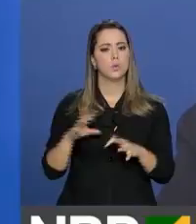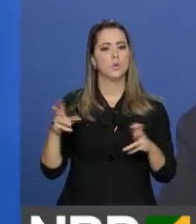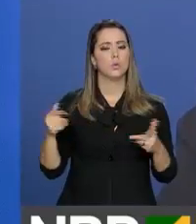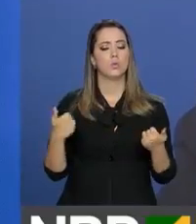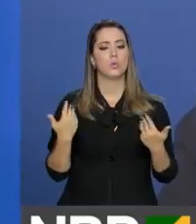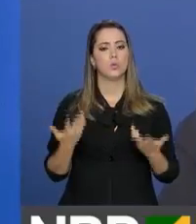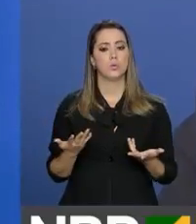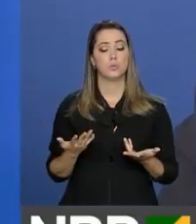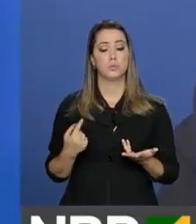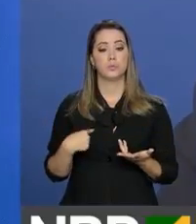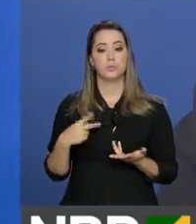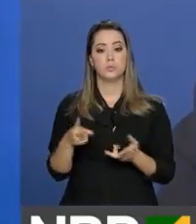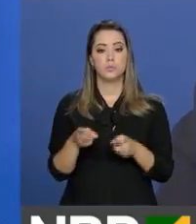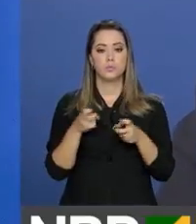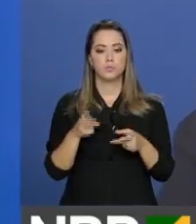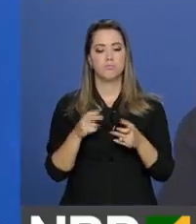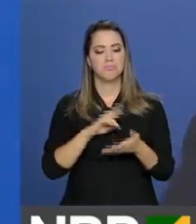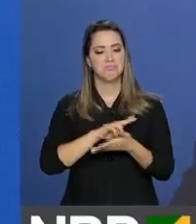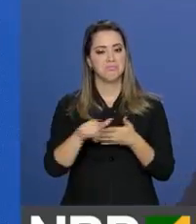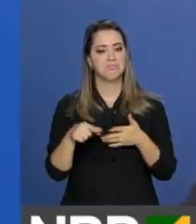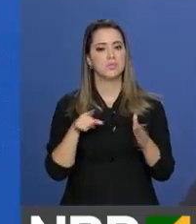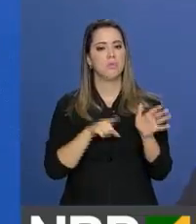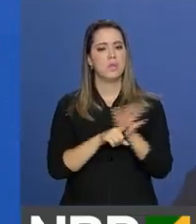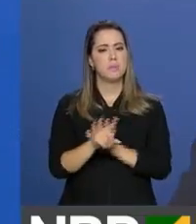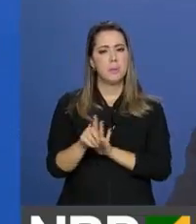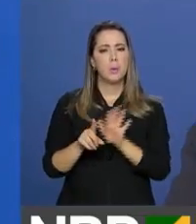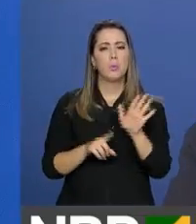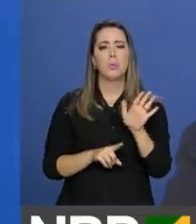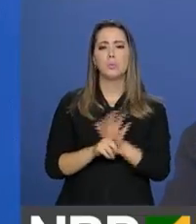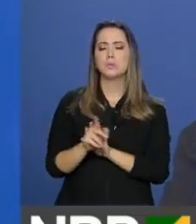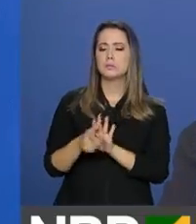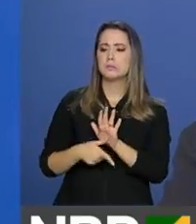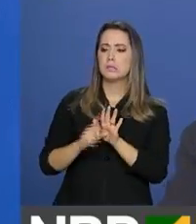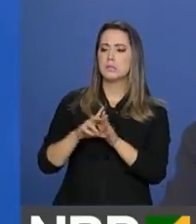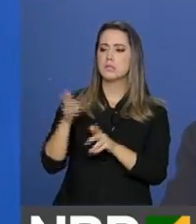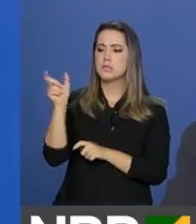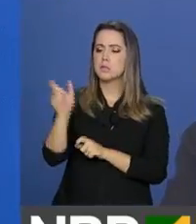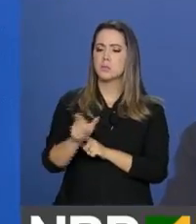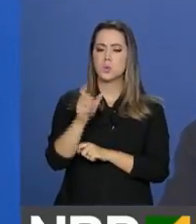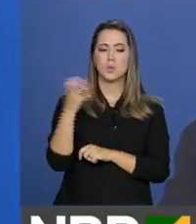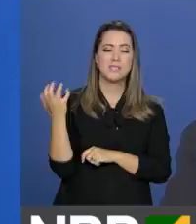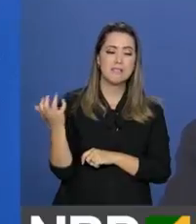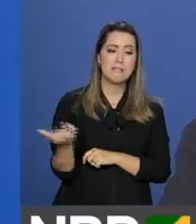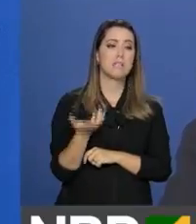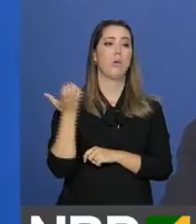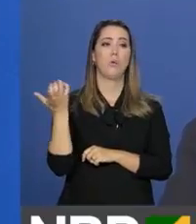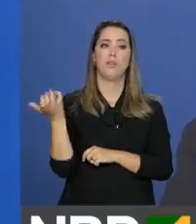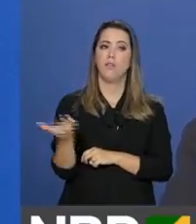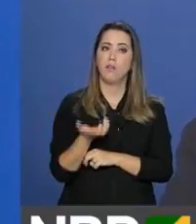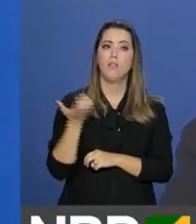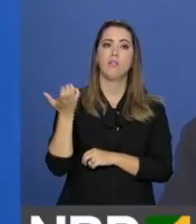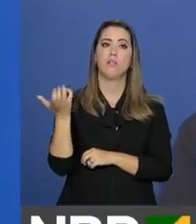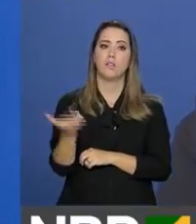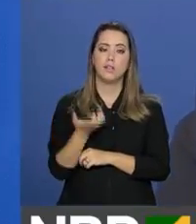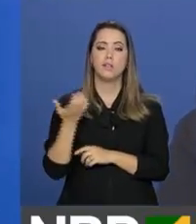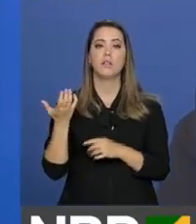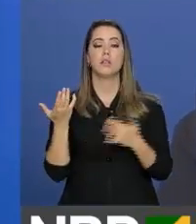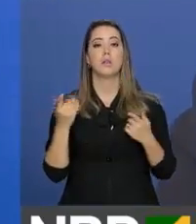E eu verificava certas questões que eram ansiadas, desejadas, postuladas, reclamadas, pedidas,